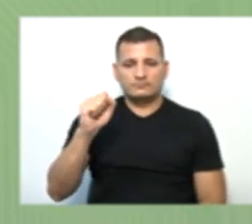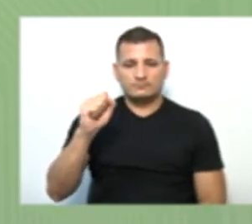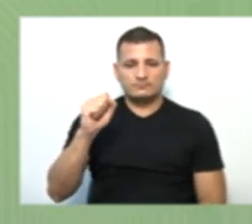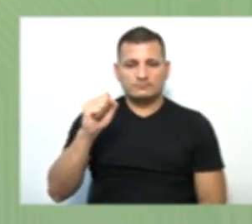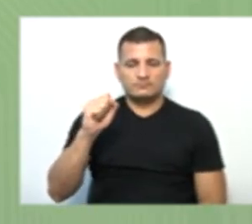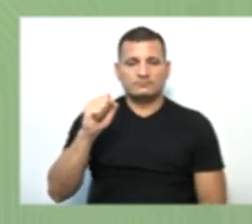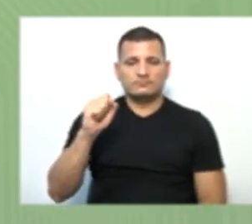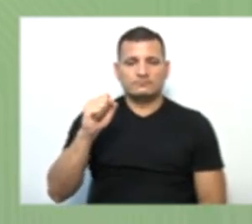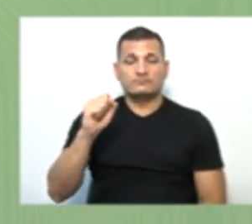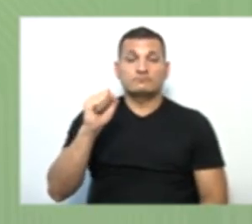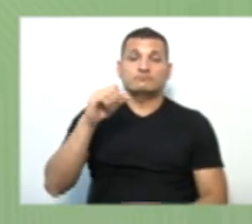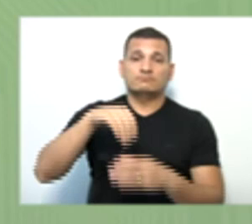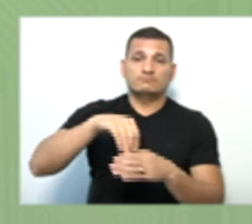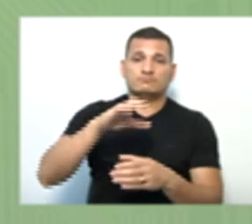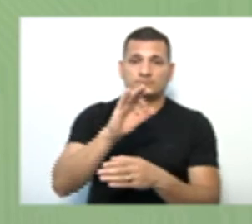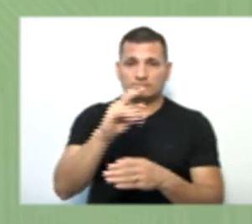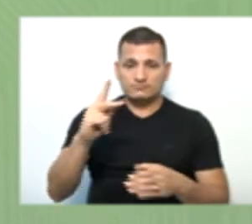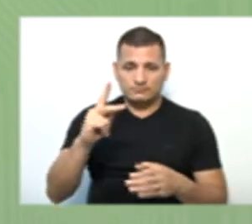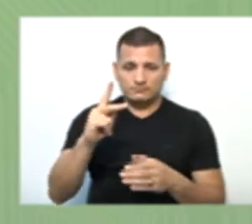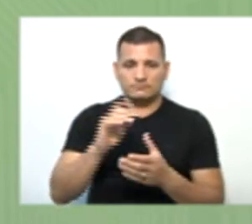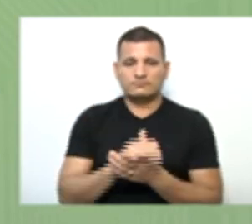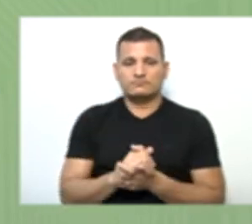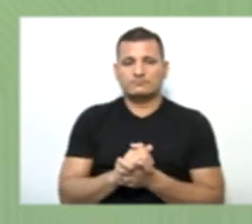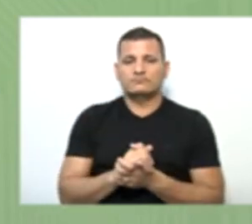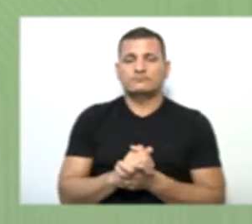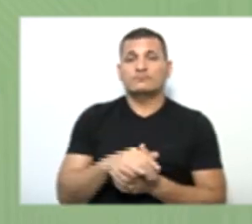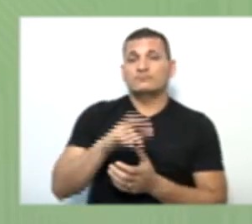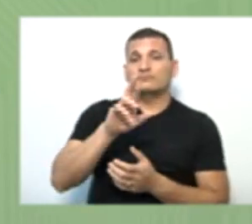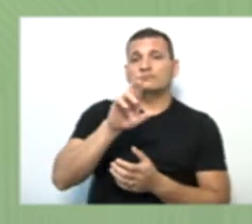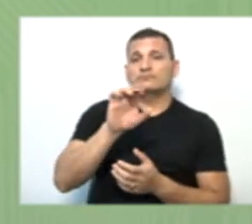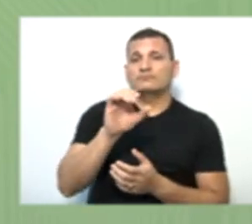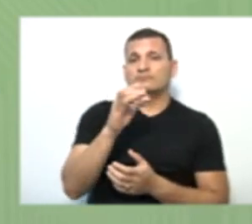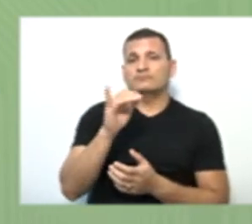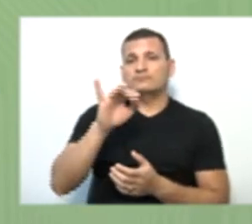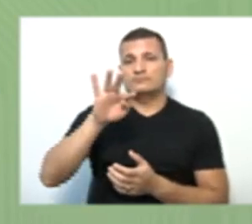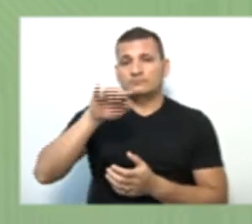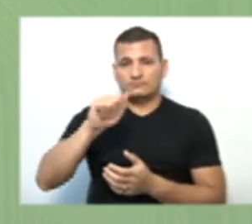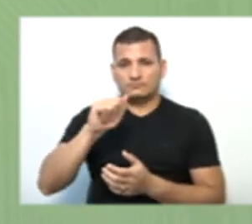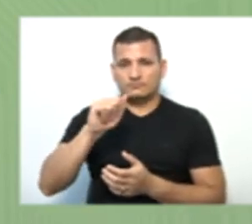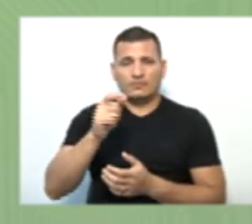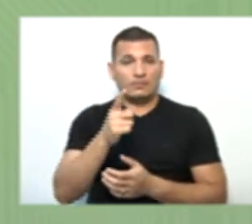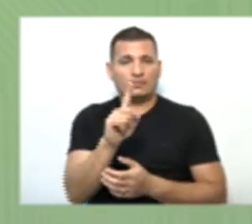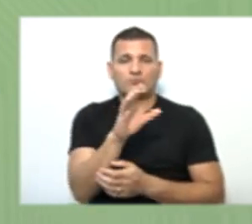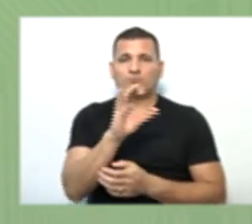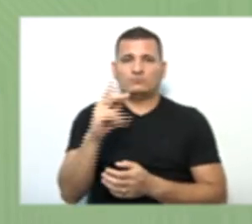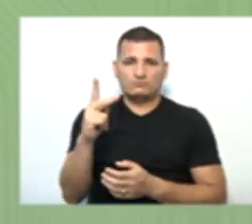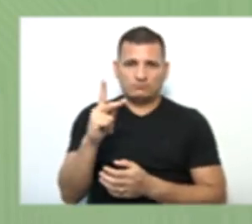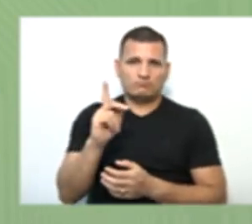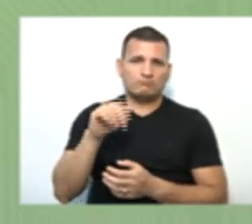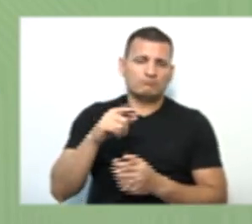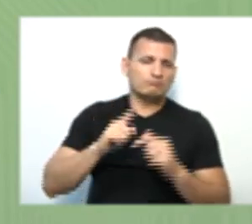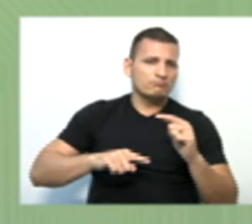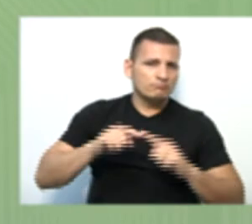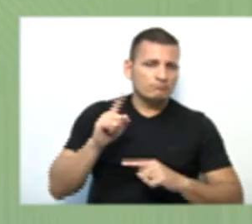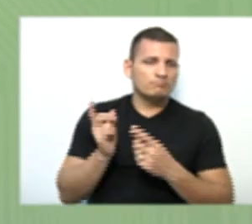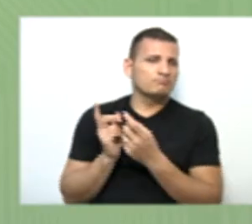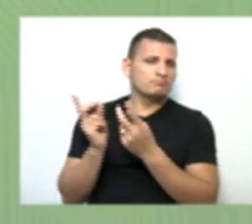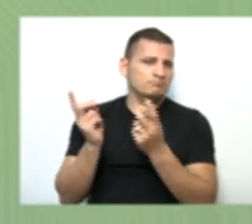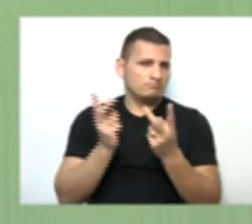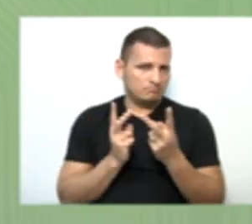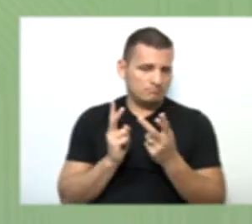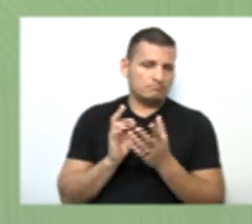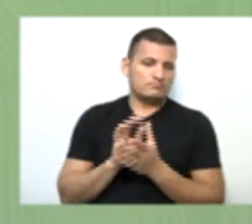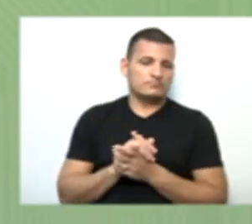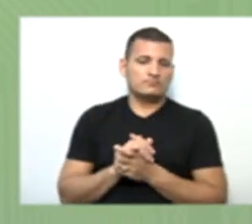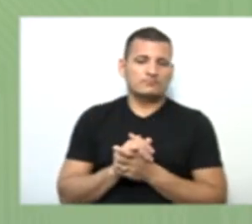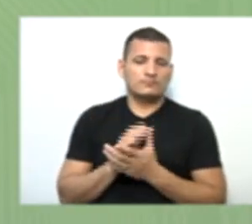do ato cooperativo e as receitas do ato não cooperativo. Aí nós temos os custos dos produtos vendidos,